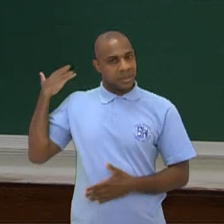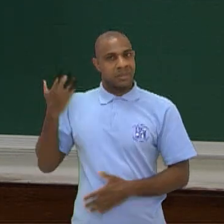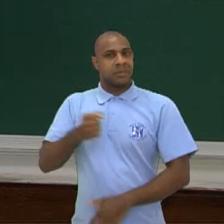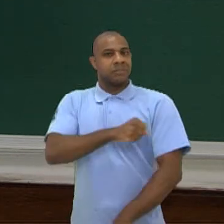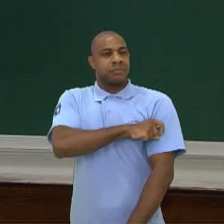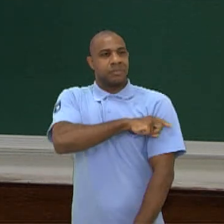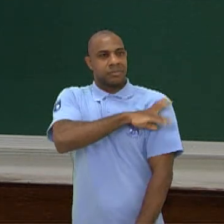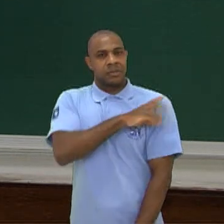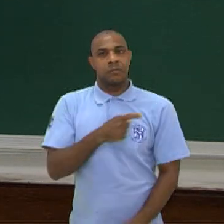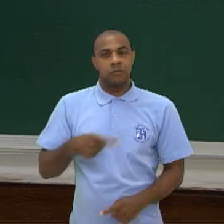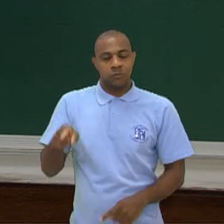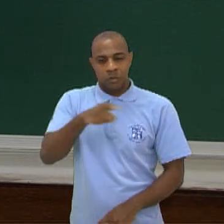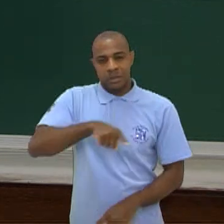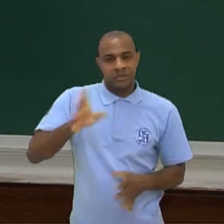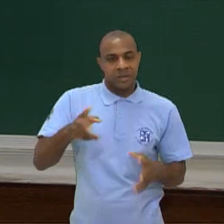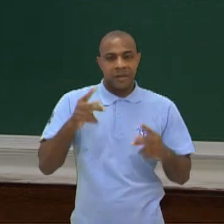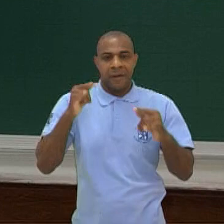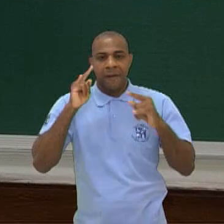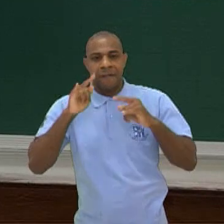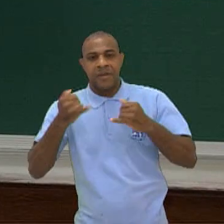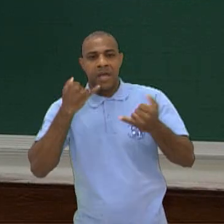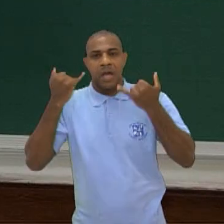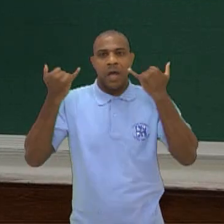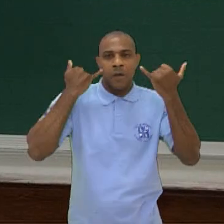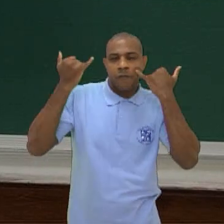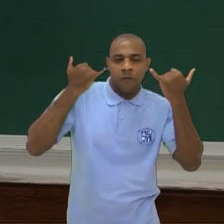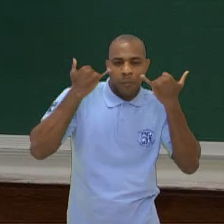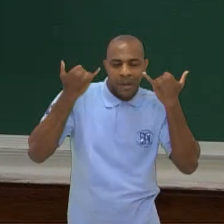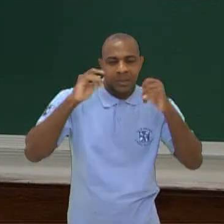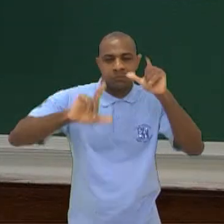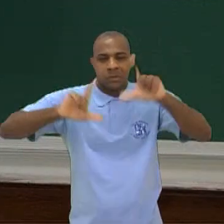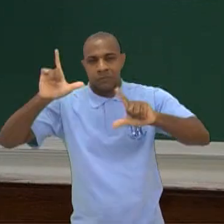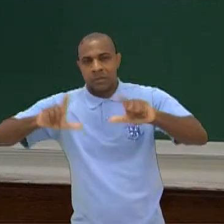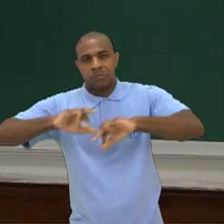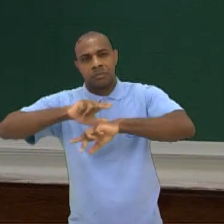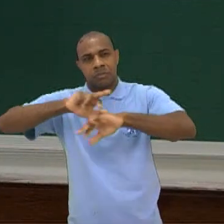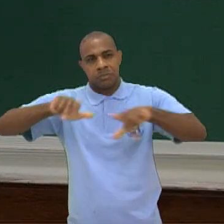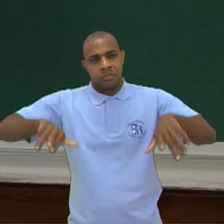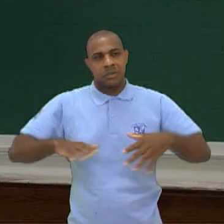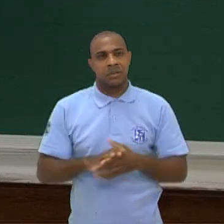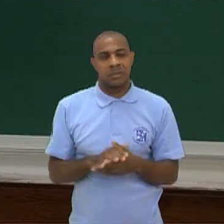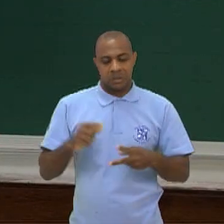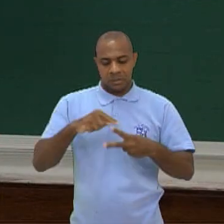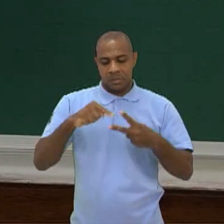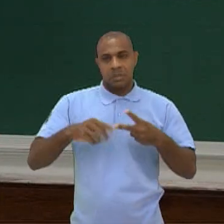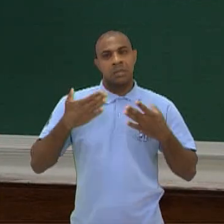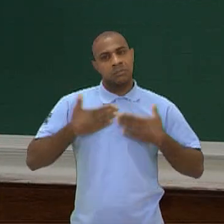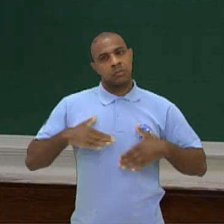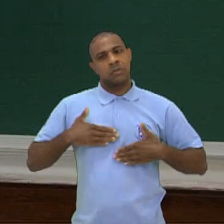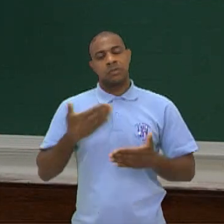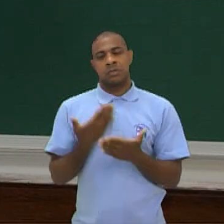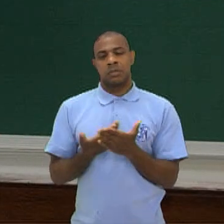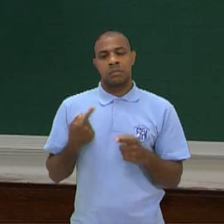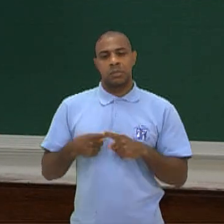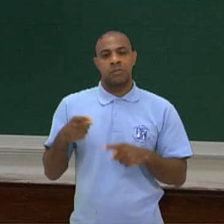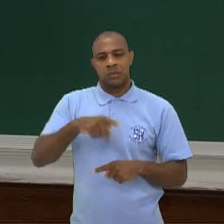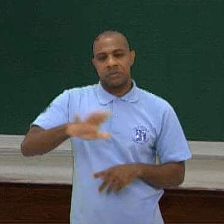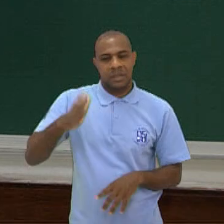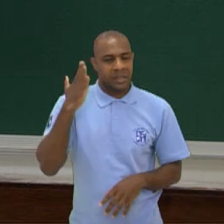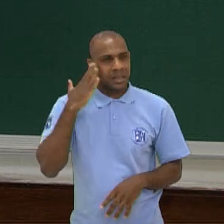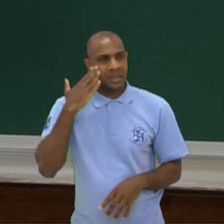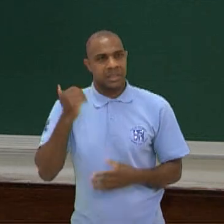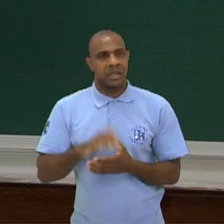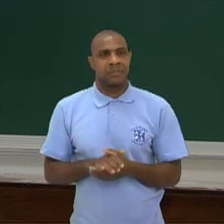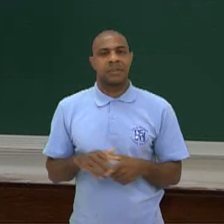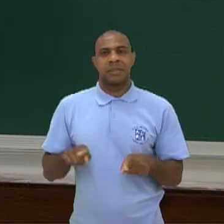fundamental, porque você vê em notícias, volta e meia você lê alguma coisa sobre eles. Então, eles são dois ciclos bem tranquilos de estudar, porque você já sabe muita coisa, né? O